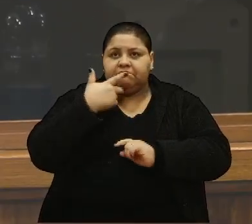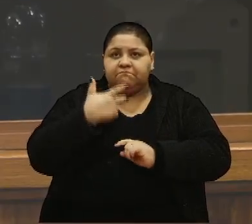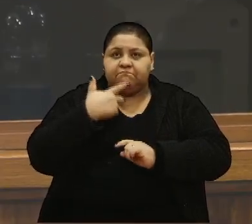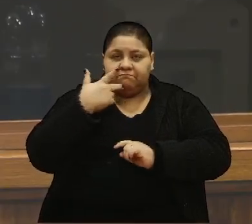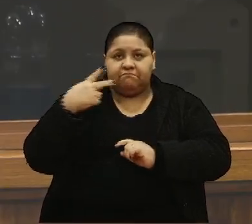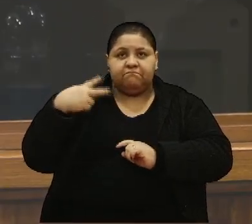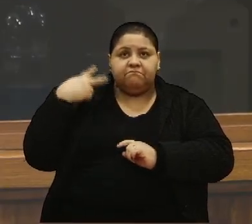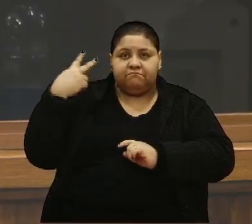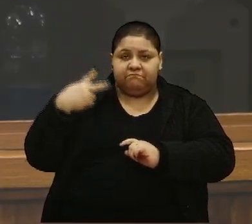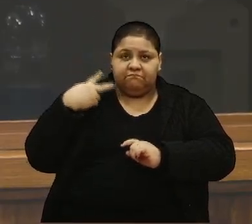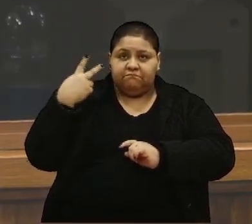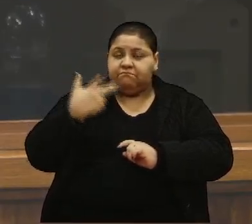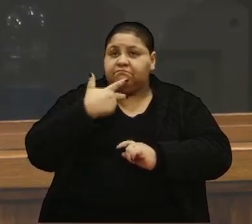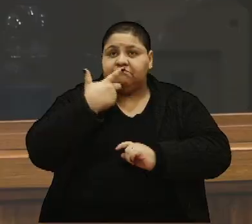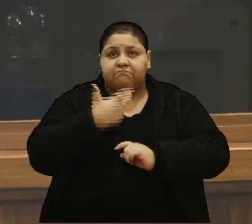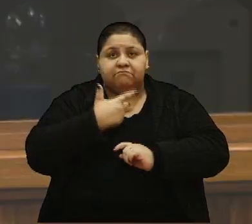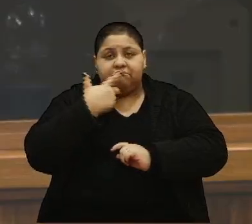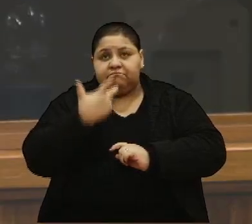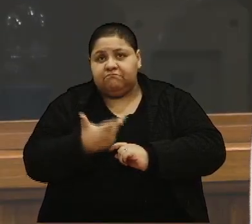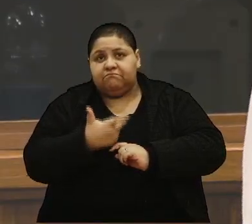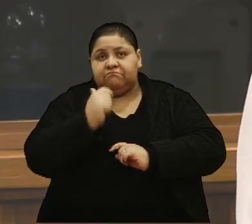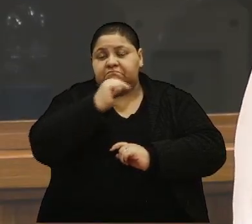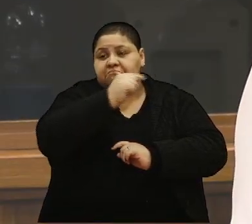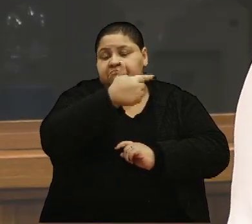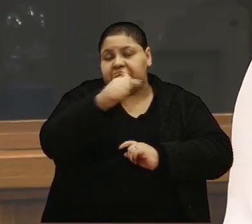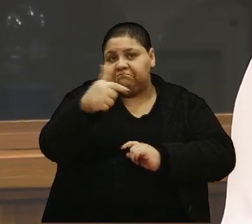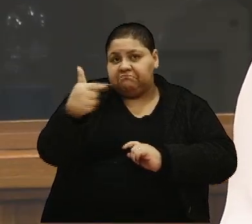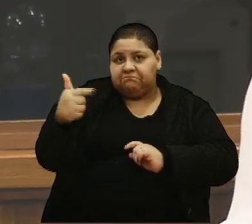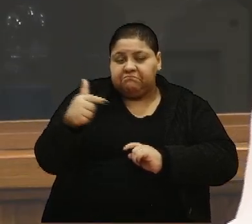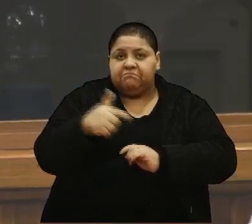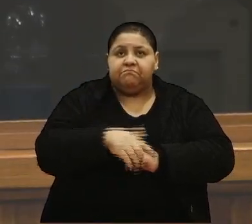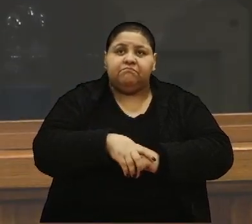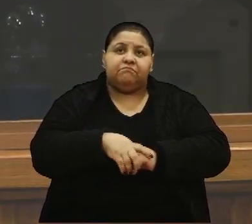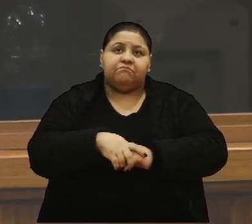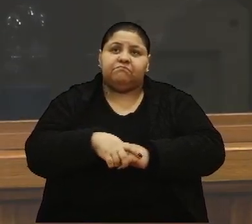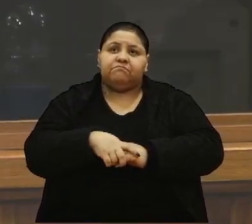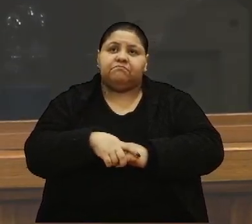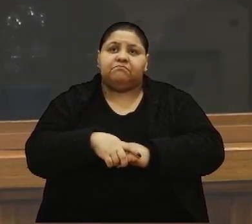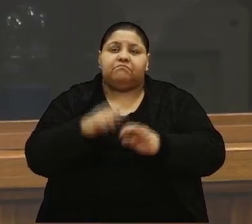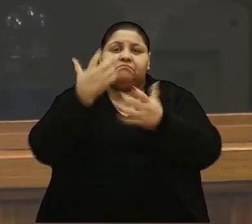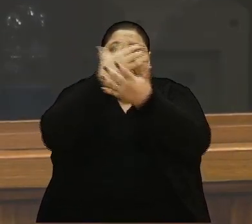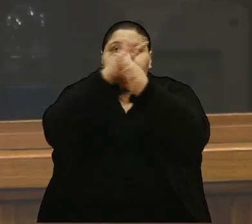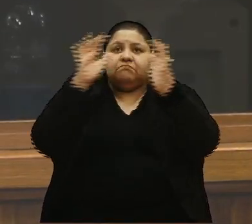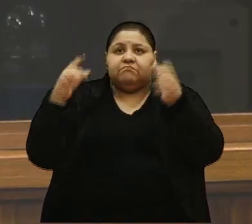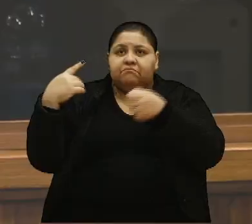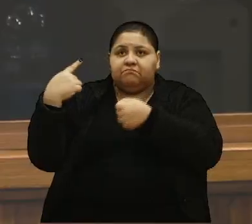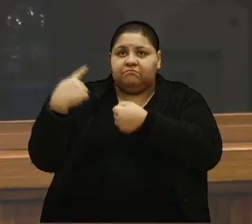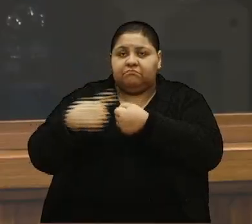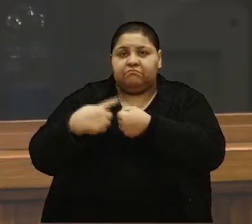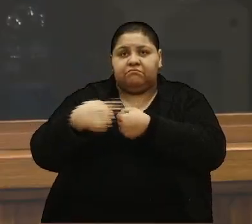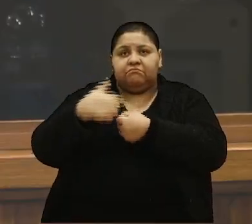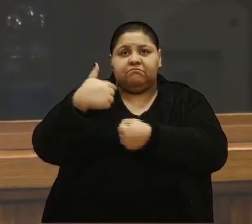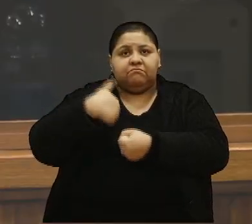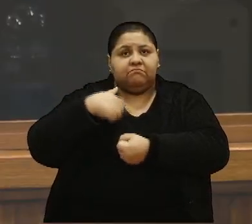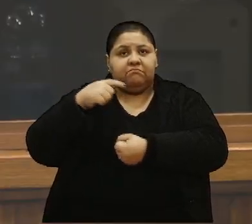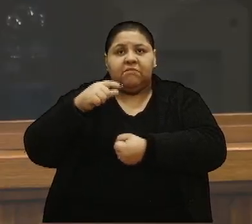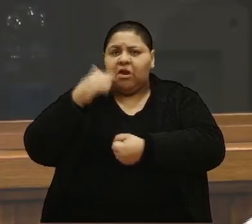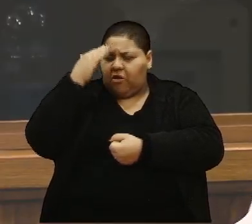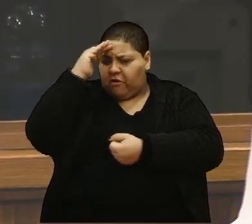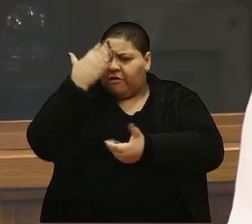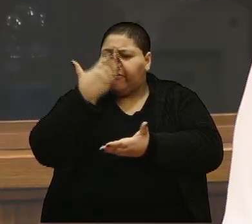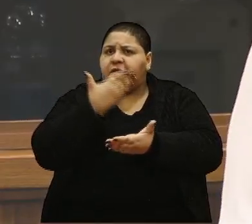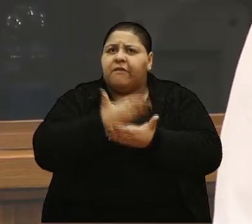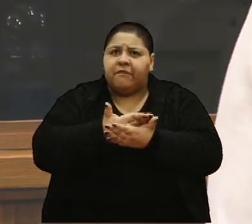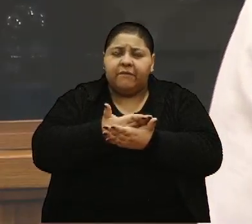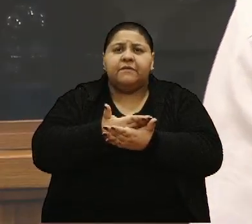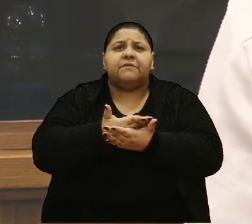para os vereadores que falaram de outras questões ambientais da cidade, eu não tenho dúvida que a